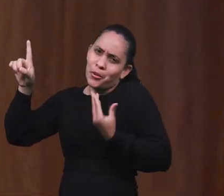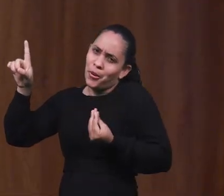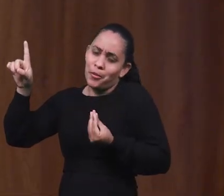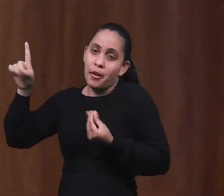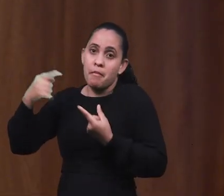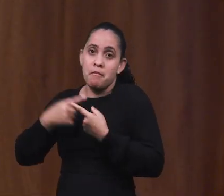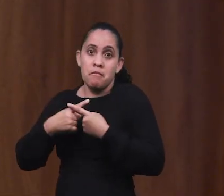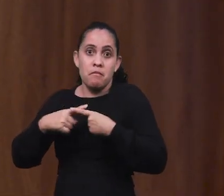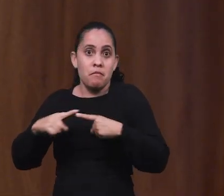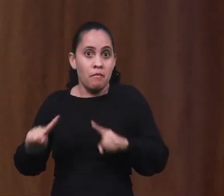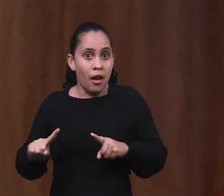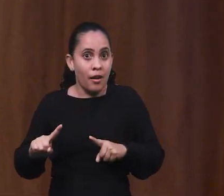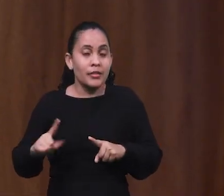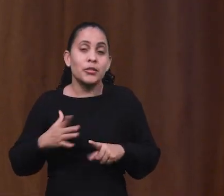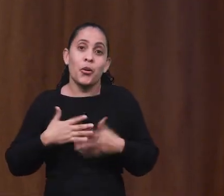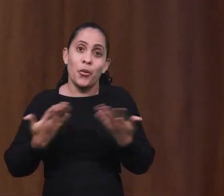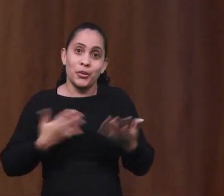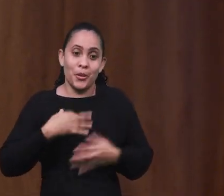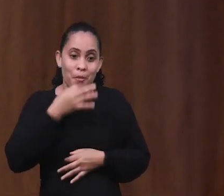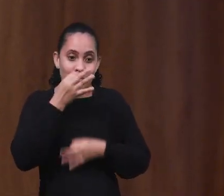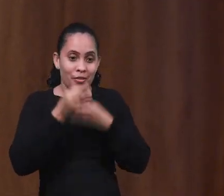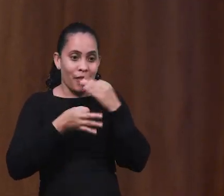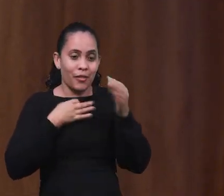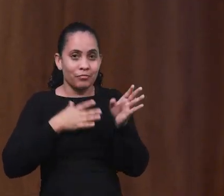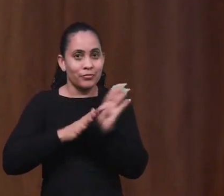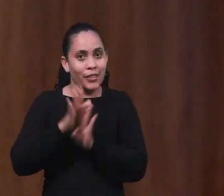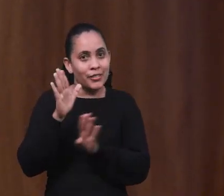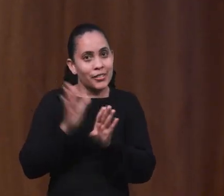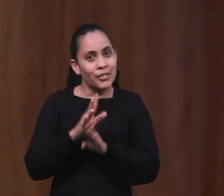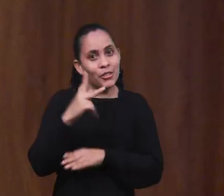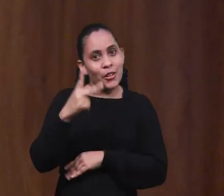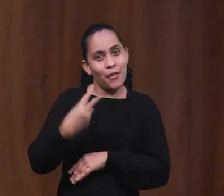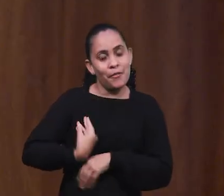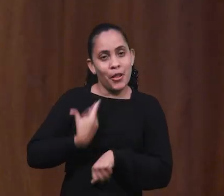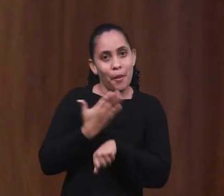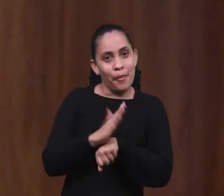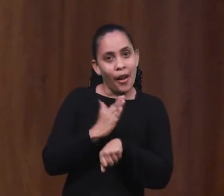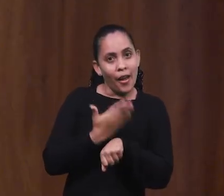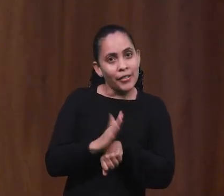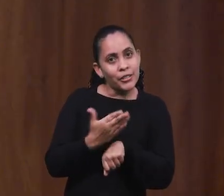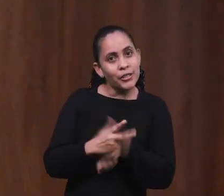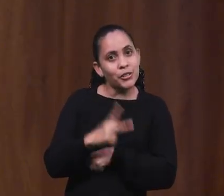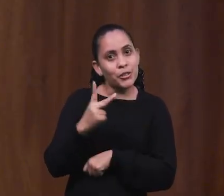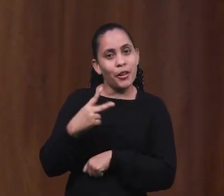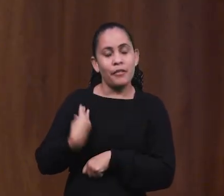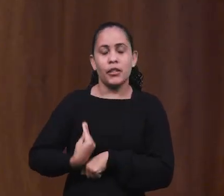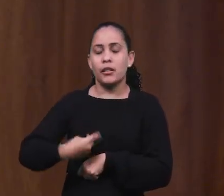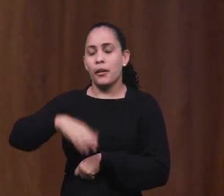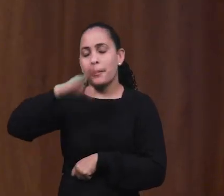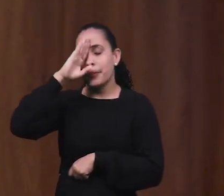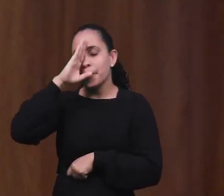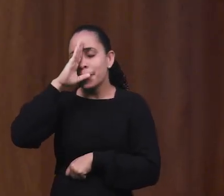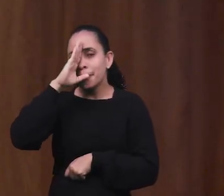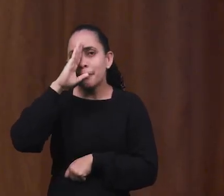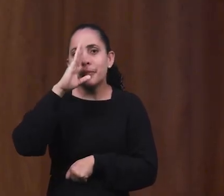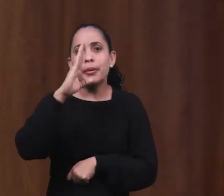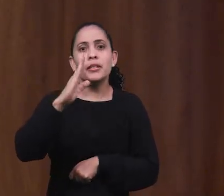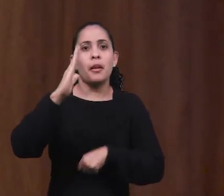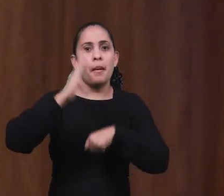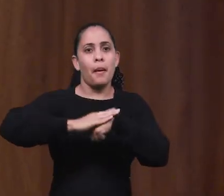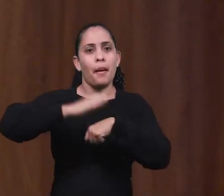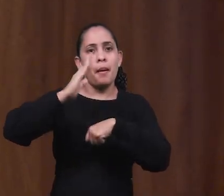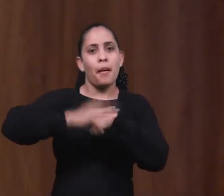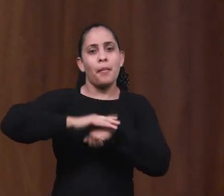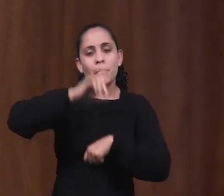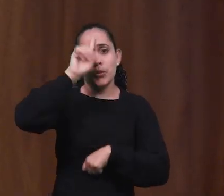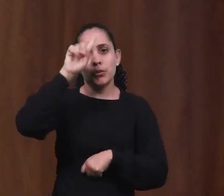como fazer. Mas com essas dicas que nós passamos aqui do dia a dia, na prática, na vida secular, e principalmente com